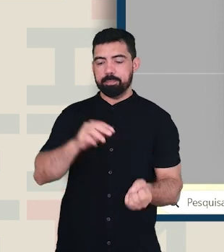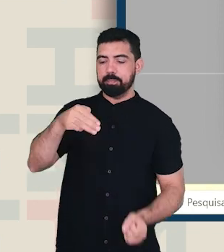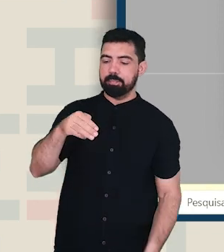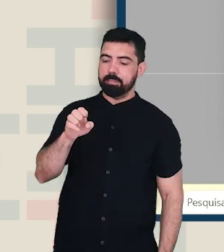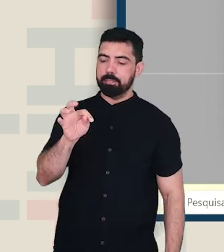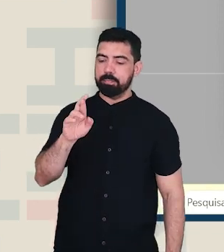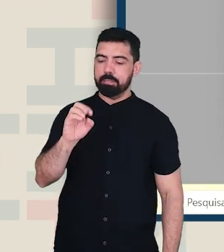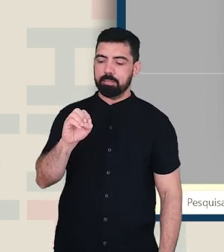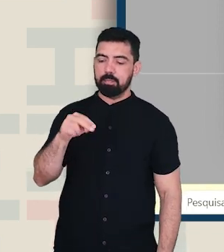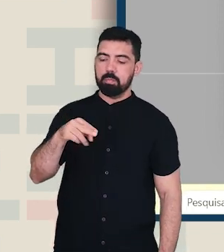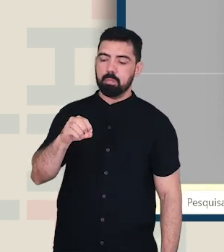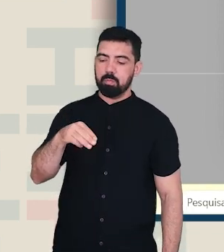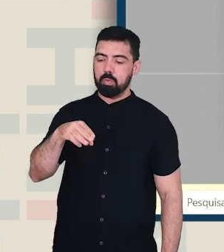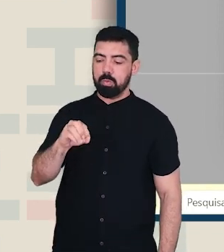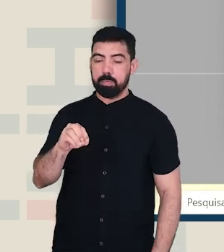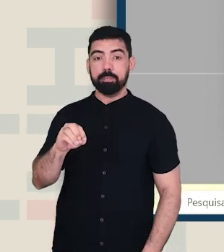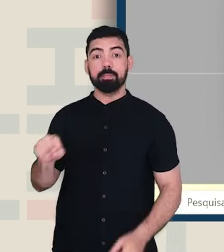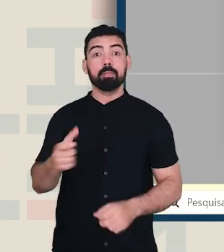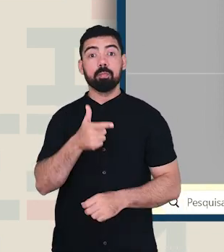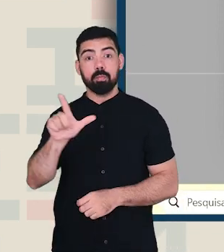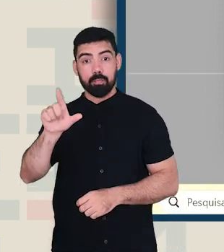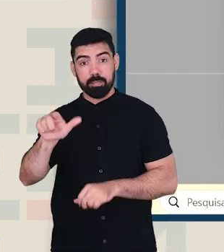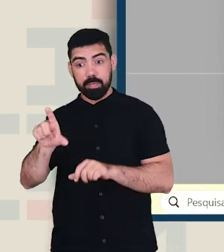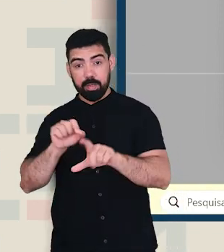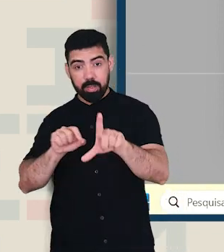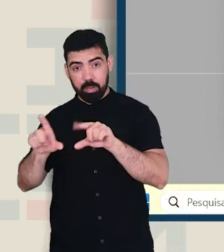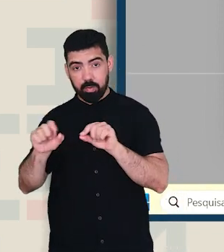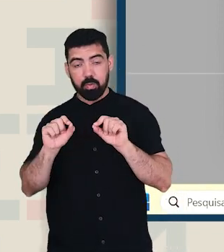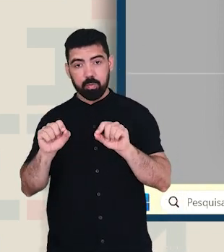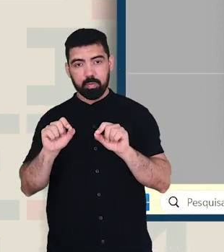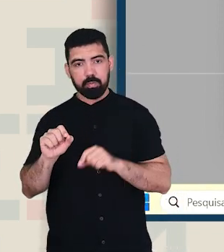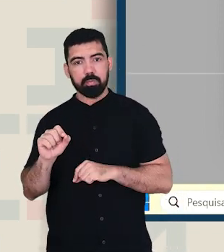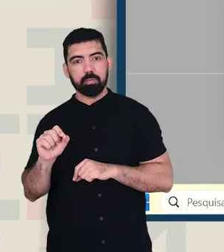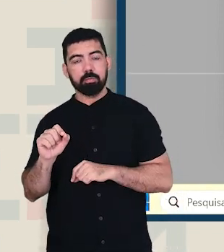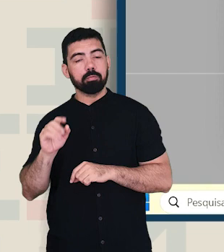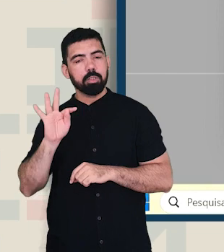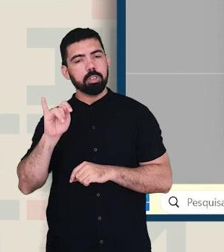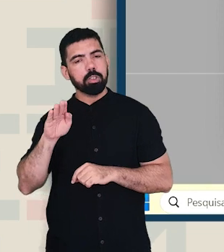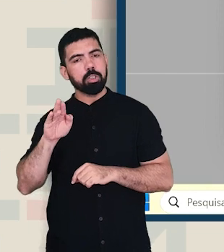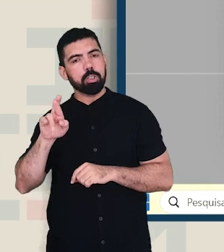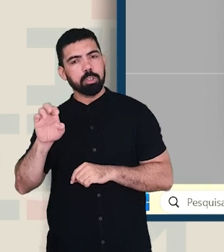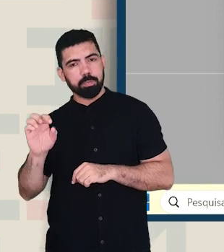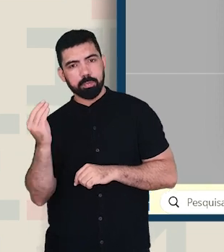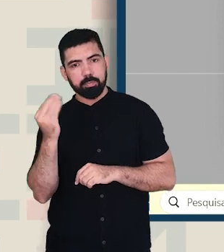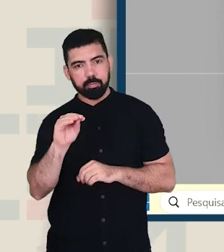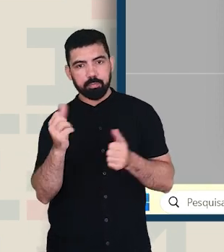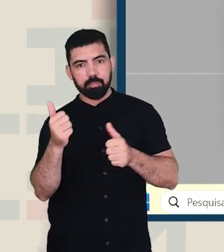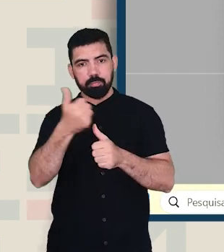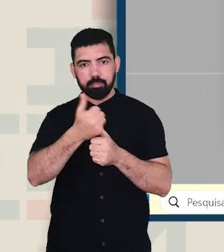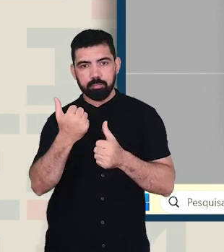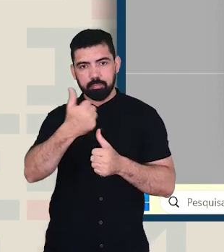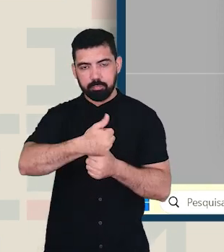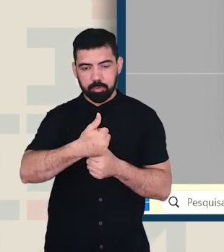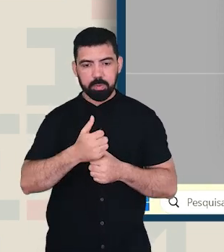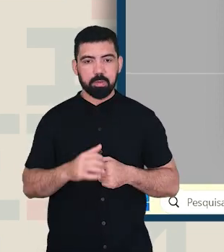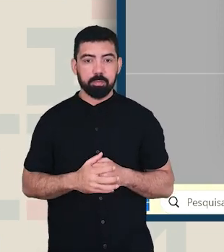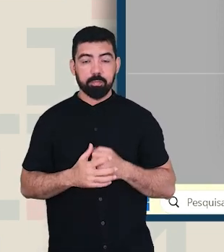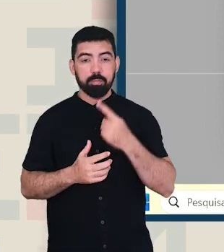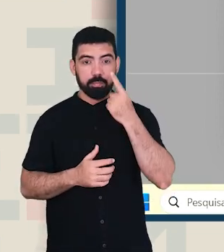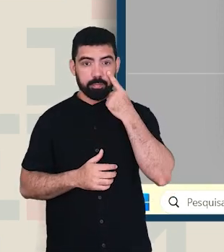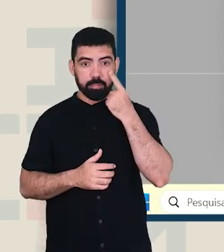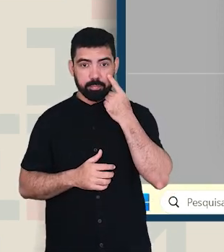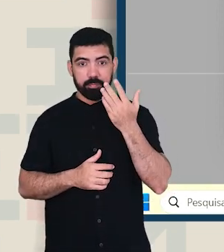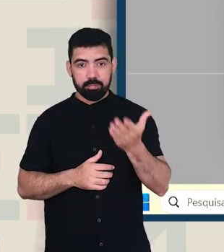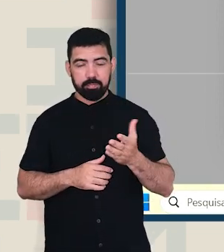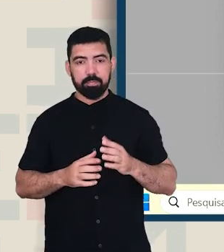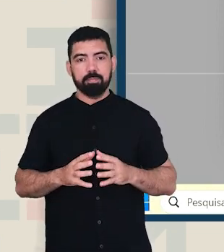é um selector para disparar alguns dos timbres no lugar de outros. Escutamos sozinho, tem